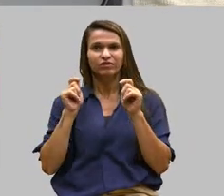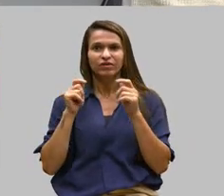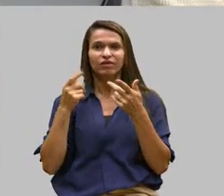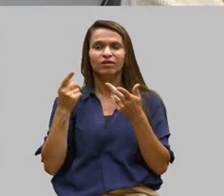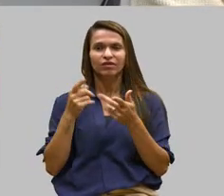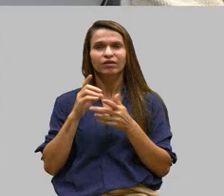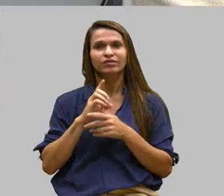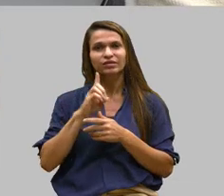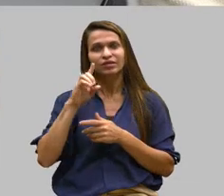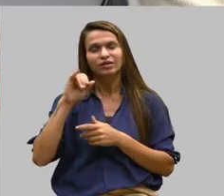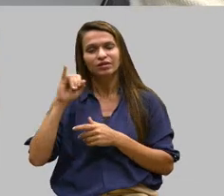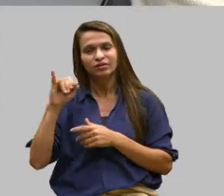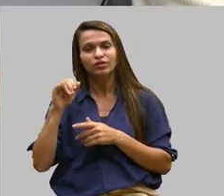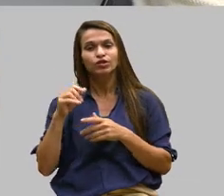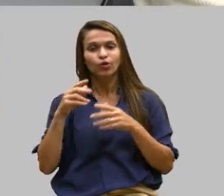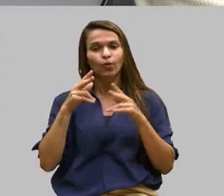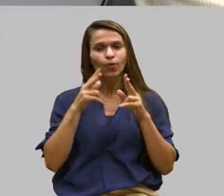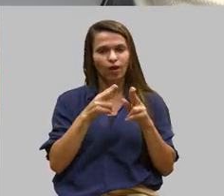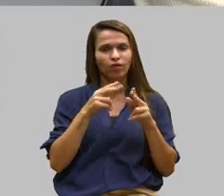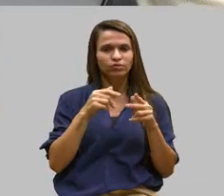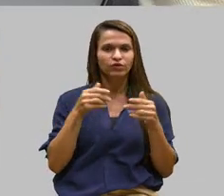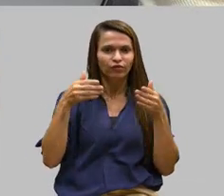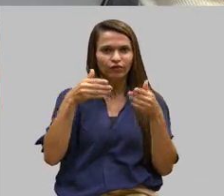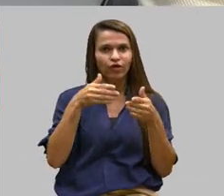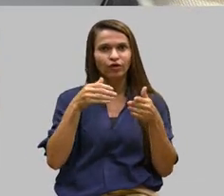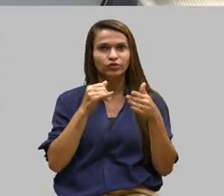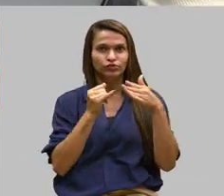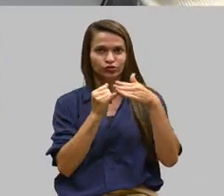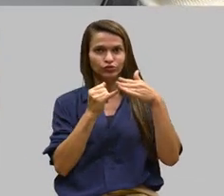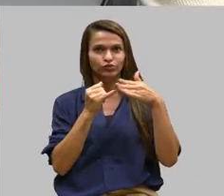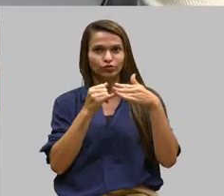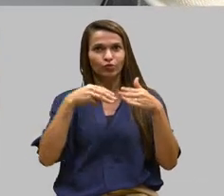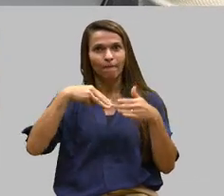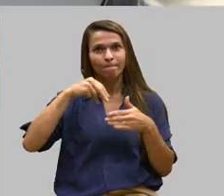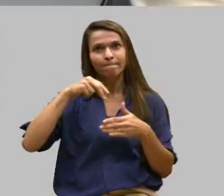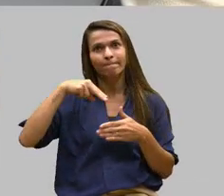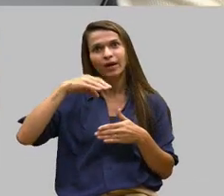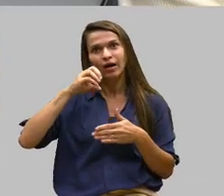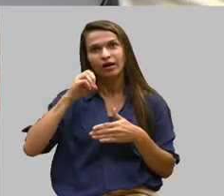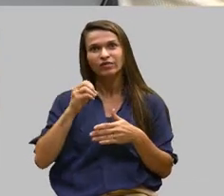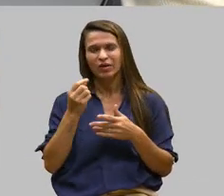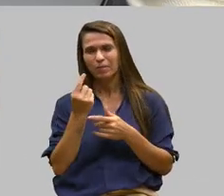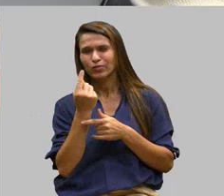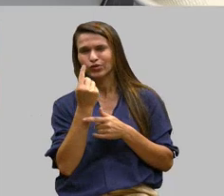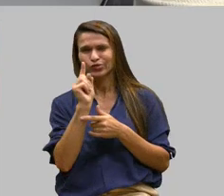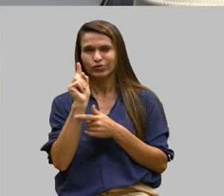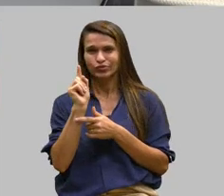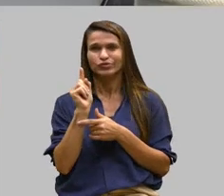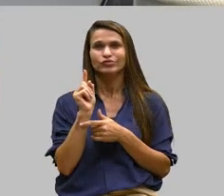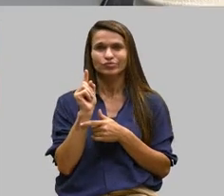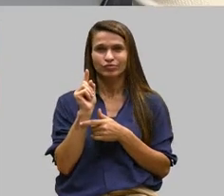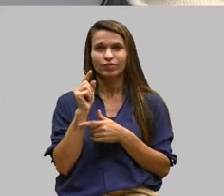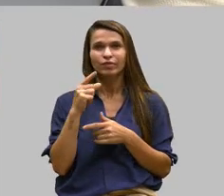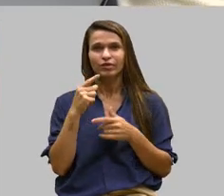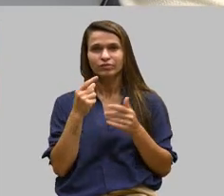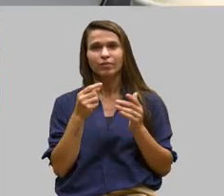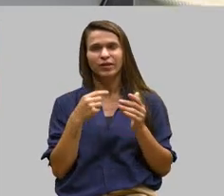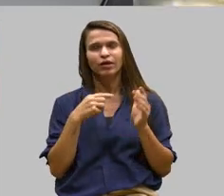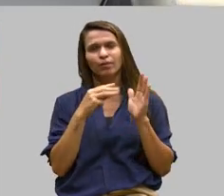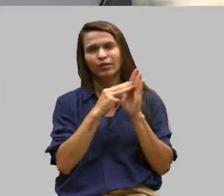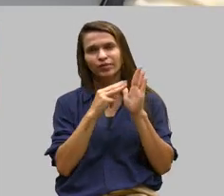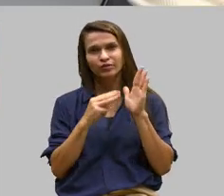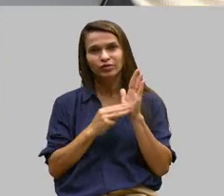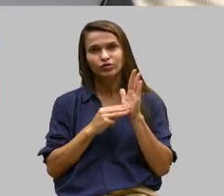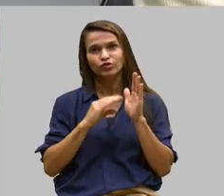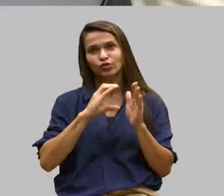no qual a gente trabalha no Instituto manual elas ficam geralmente por último mas né a gente trouxe uma metodologia o Gabriel tá aqui nosso